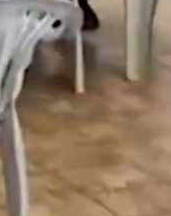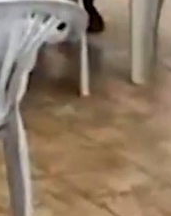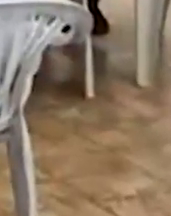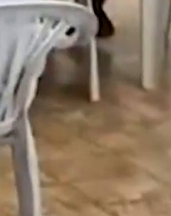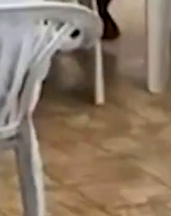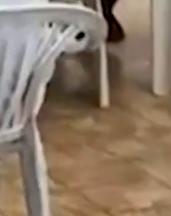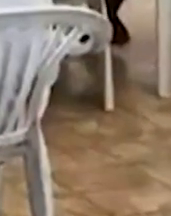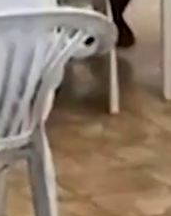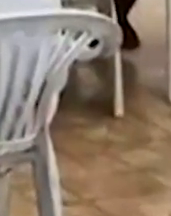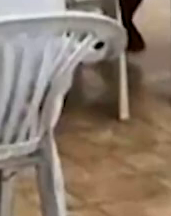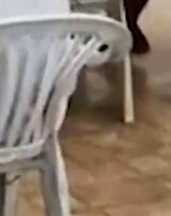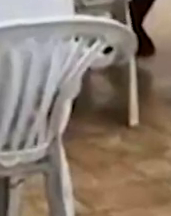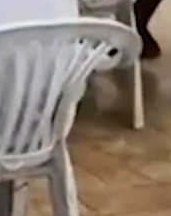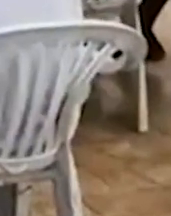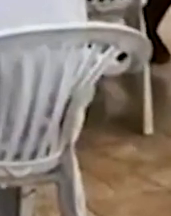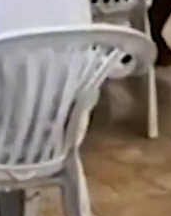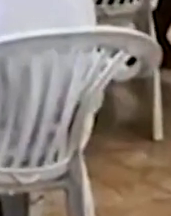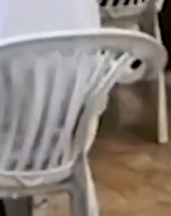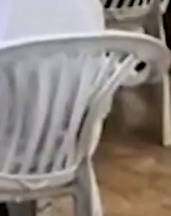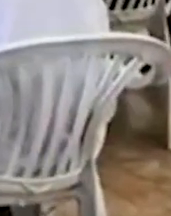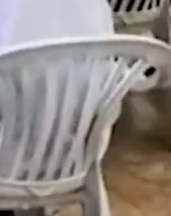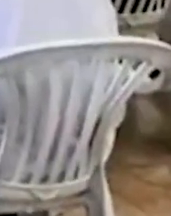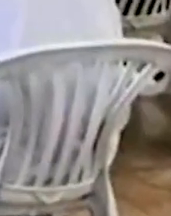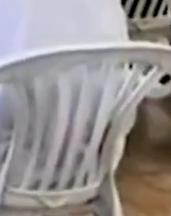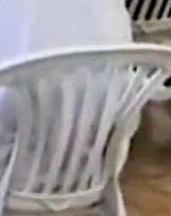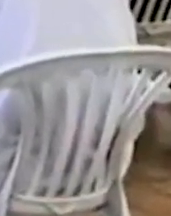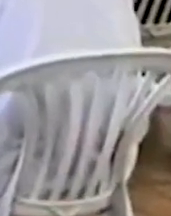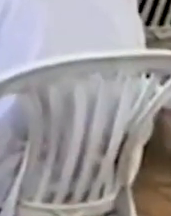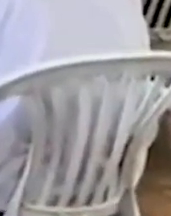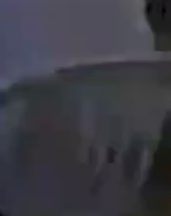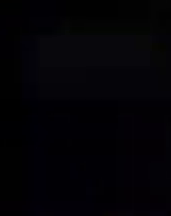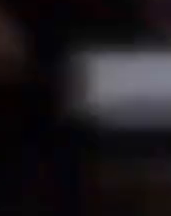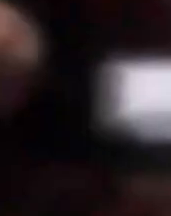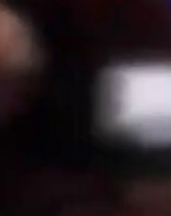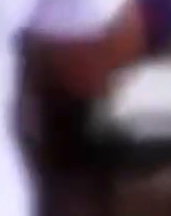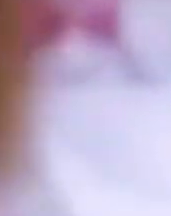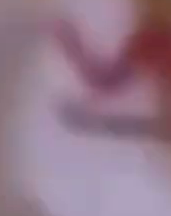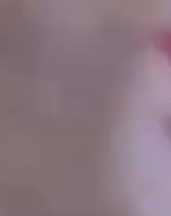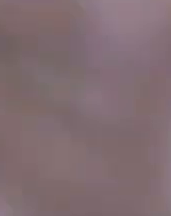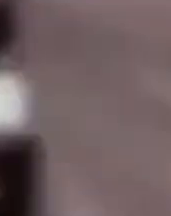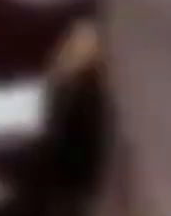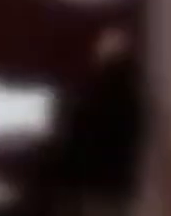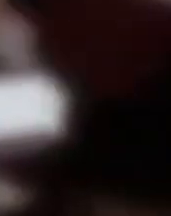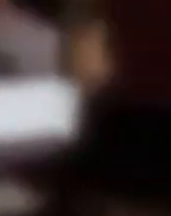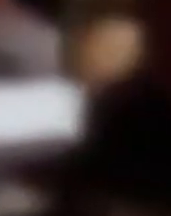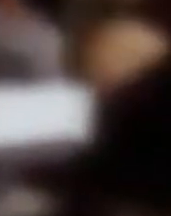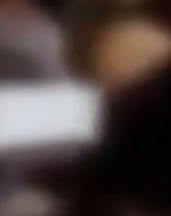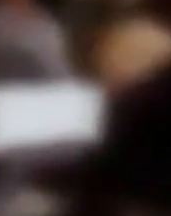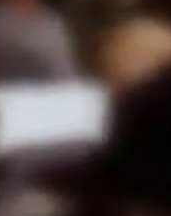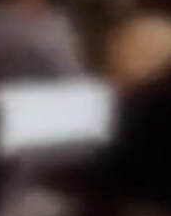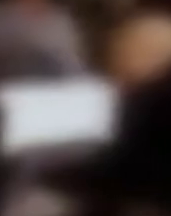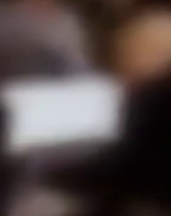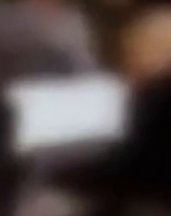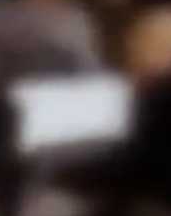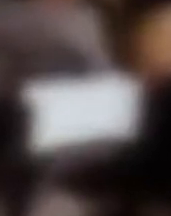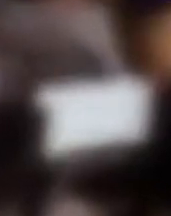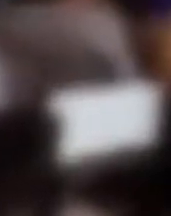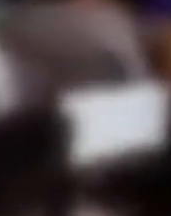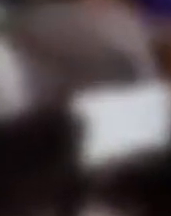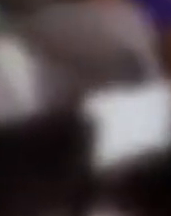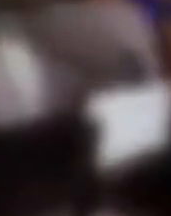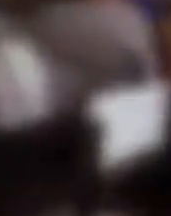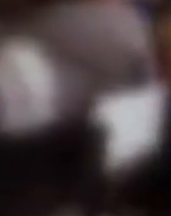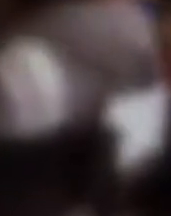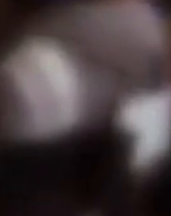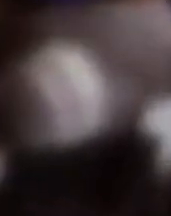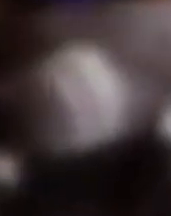Sócio Bandas, música para animar eventos e ações do grupo. Sócio Virtual, trabalho de criação de